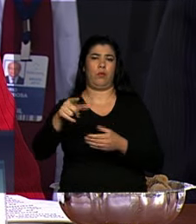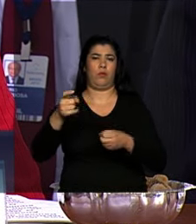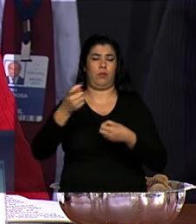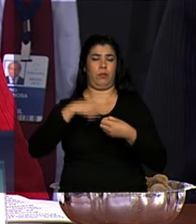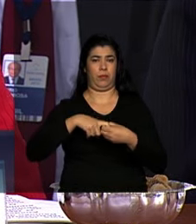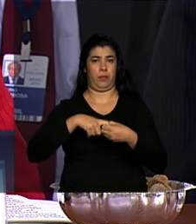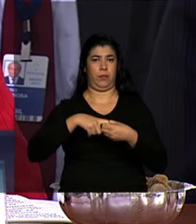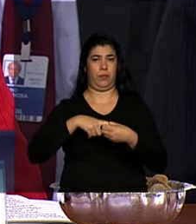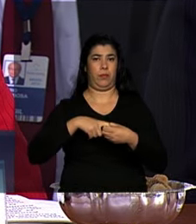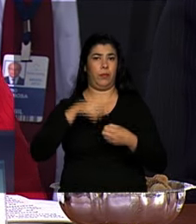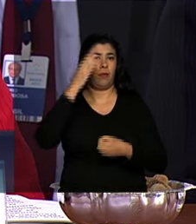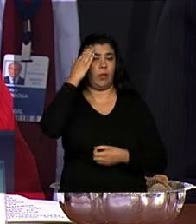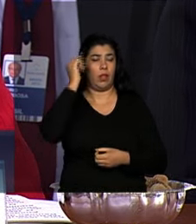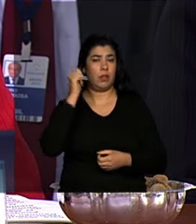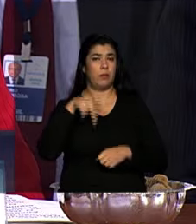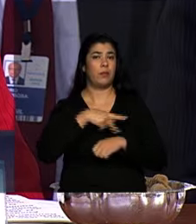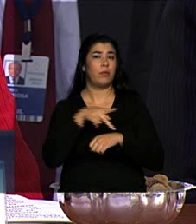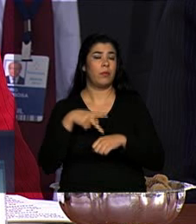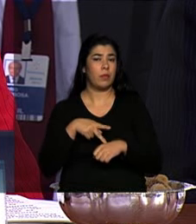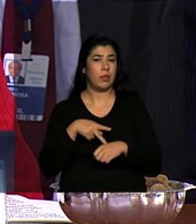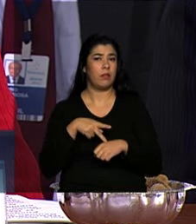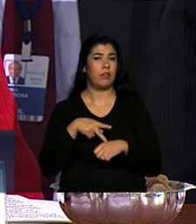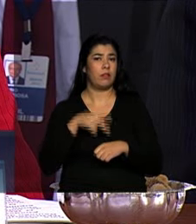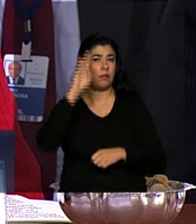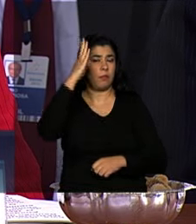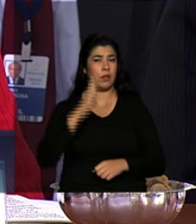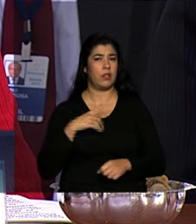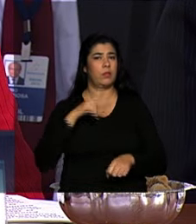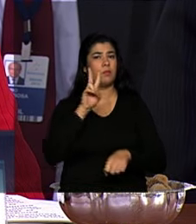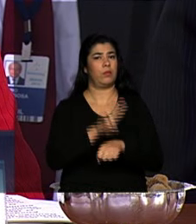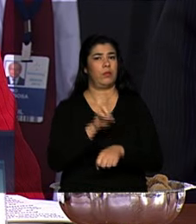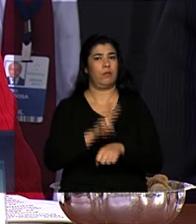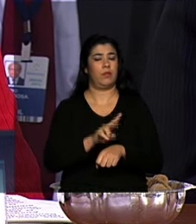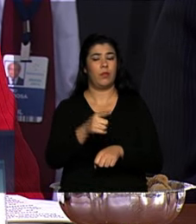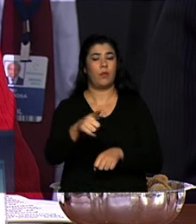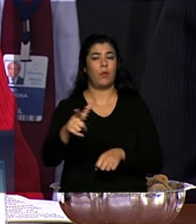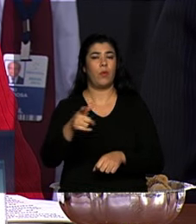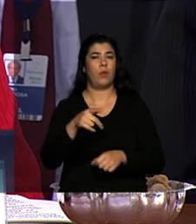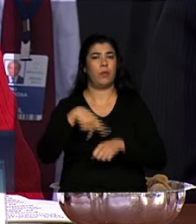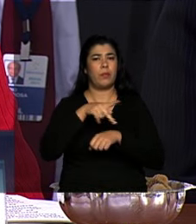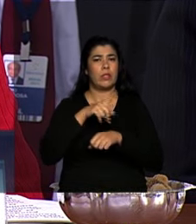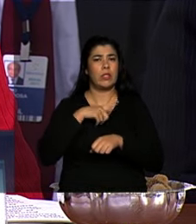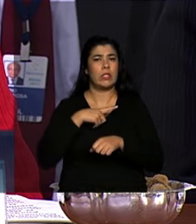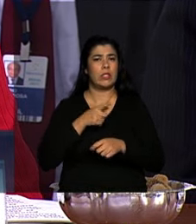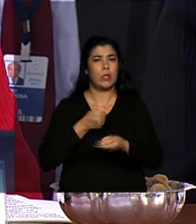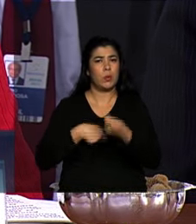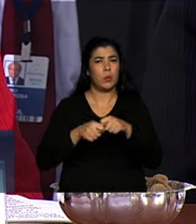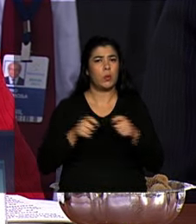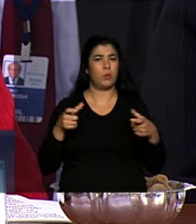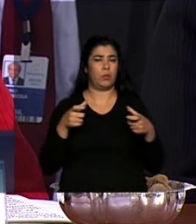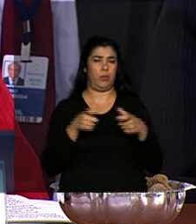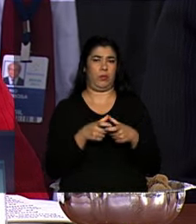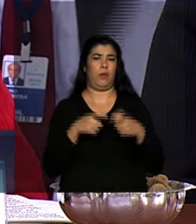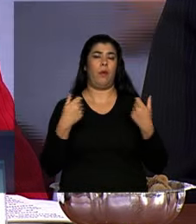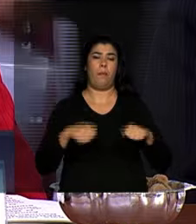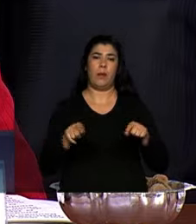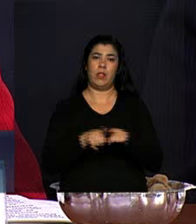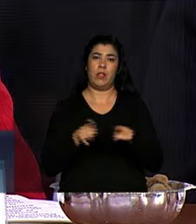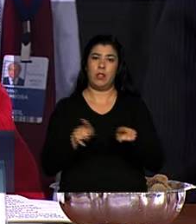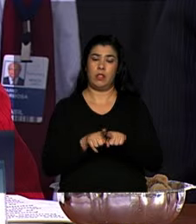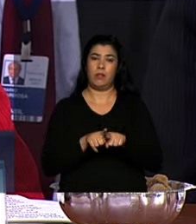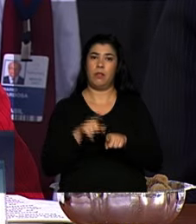O Brasil sempre defendeu que as economias menores devem se beneficiar plenamente